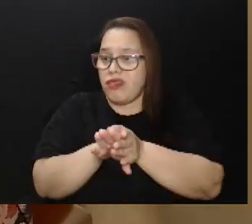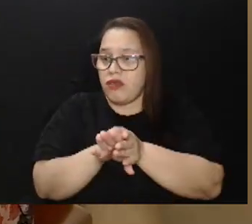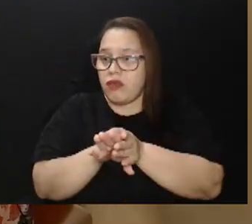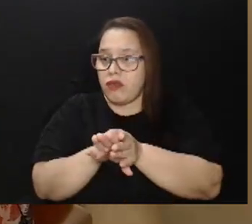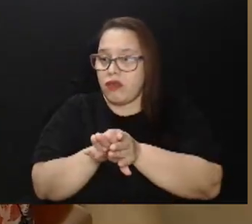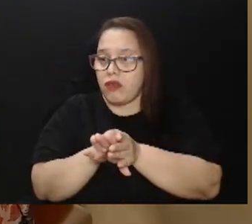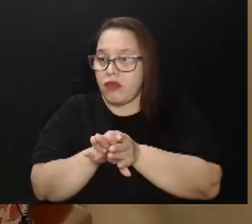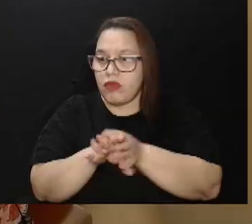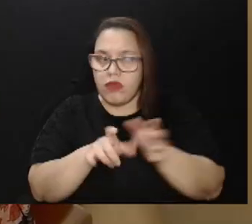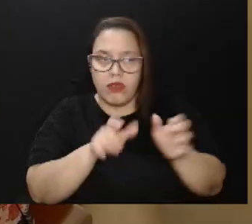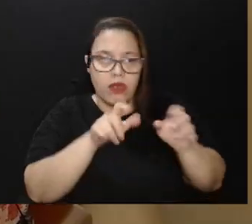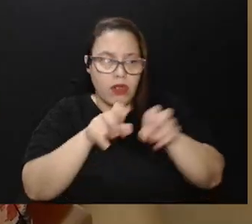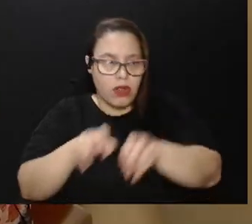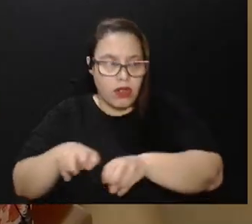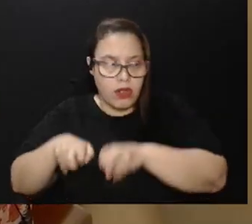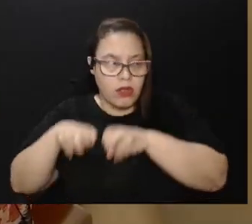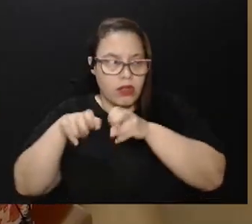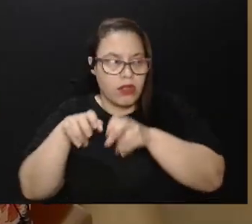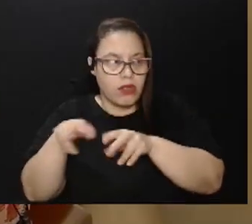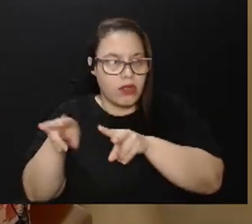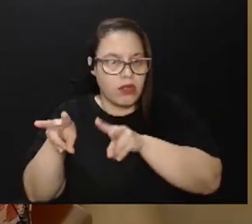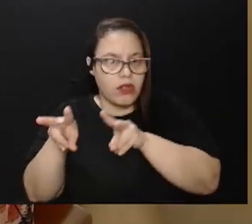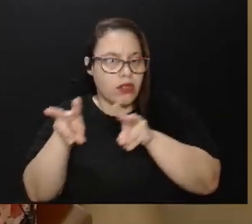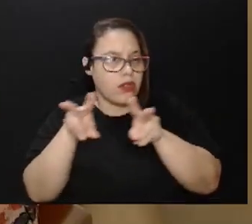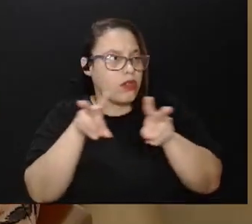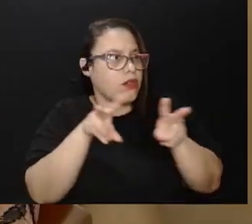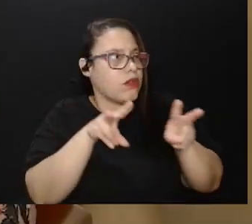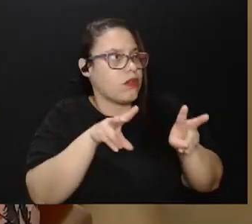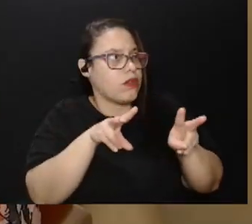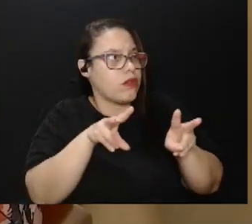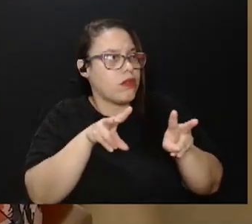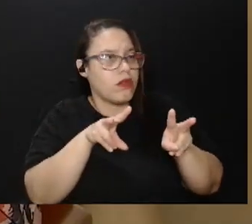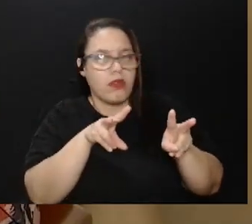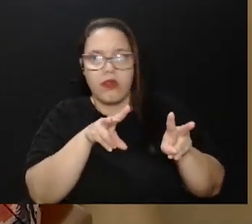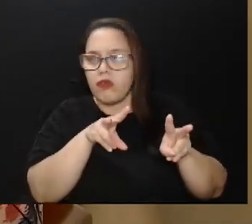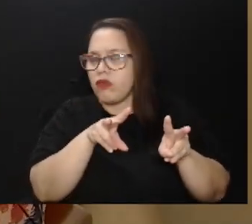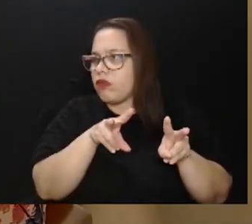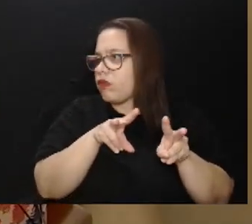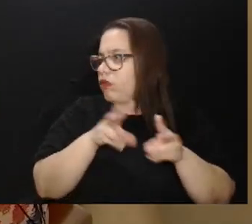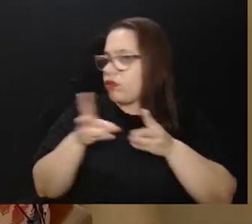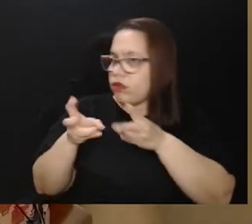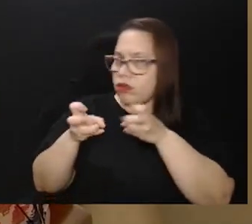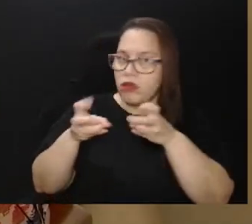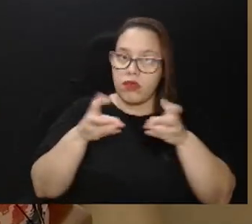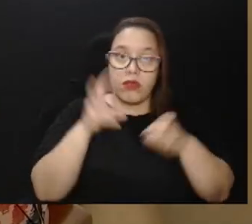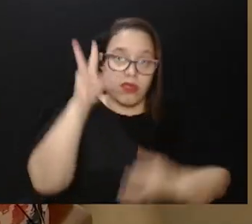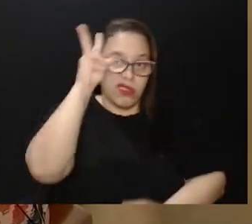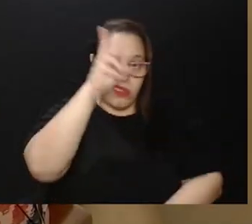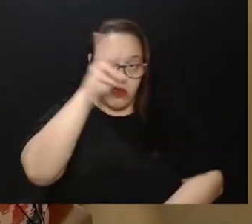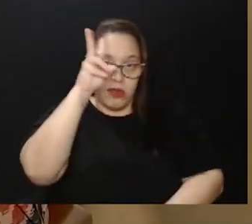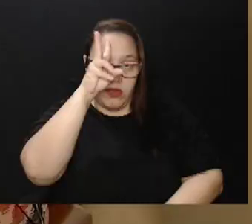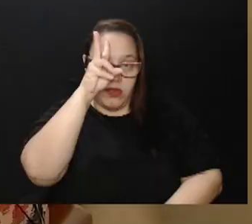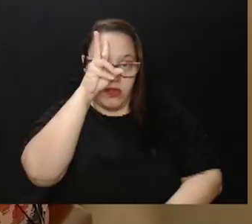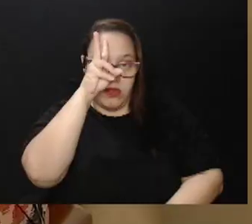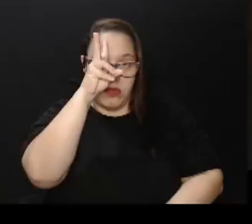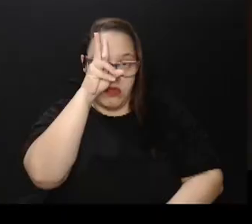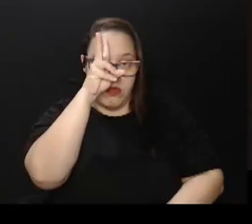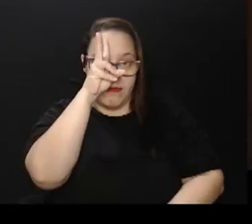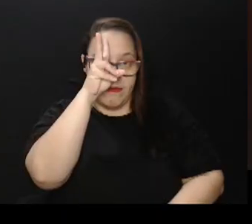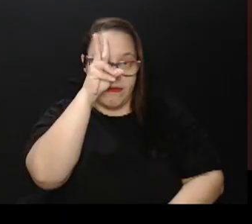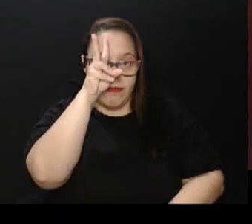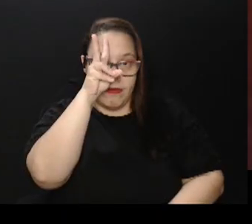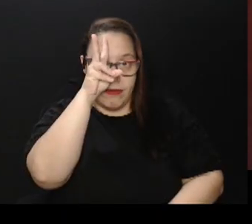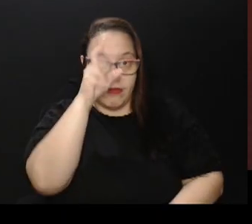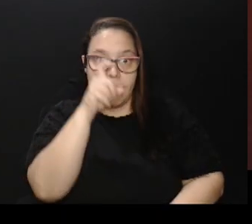fazendas, eles começaram a notar que aquela história tinha sido mentira. E